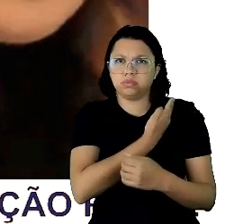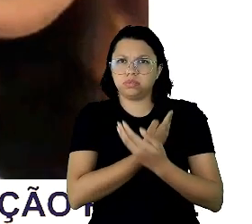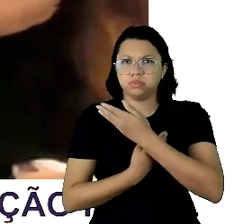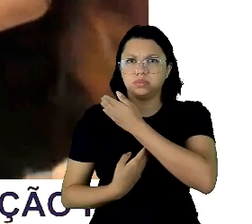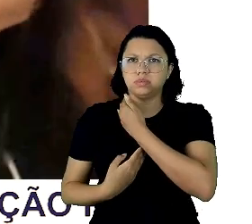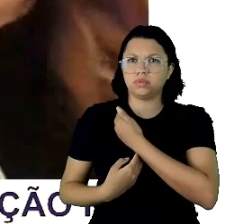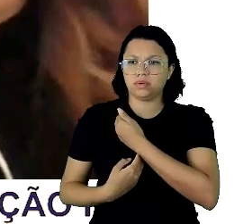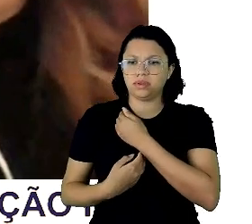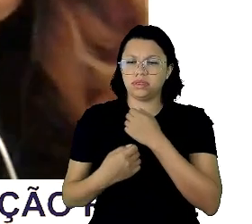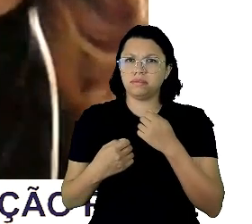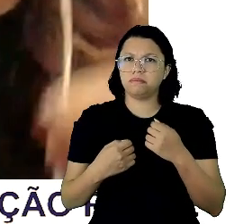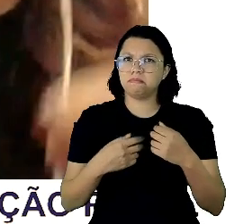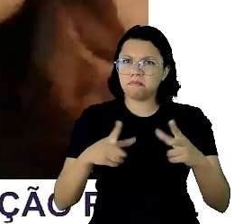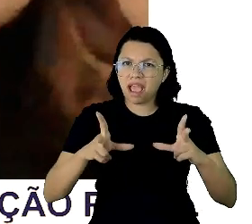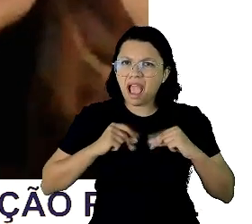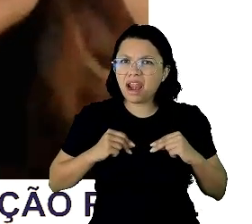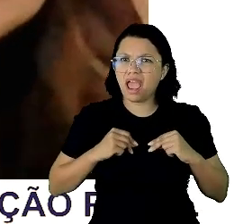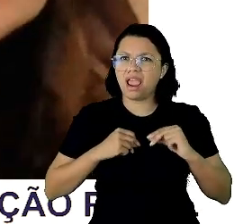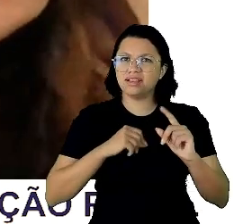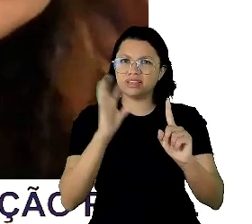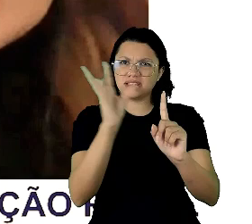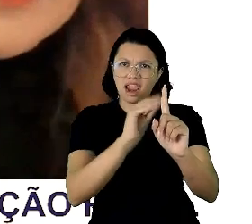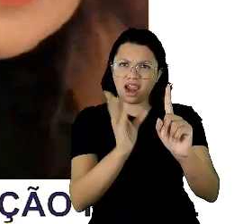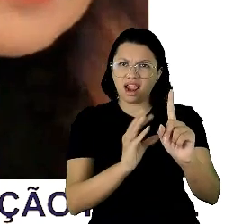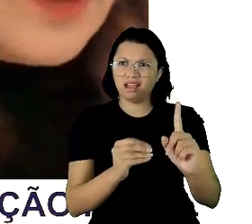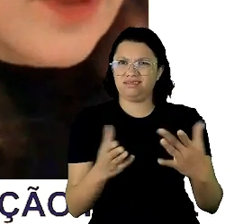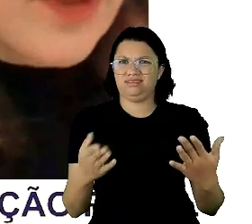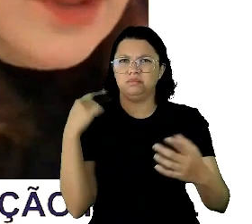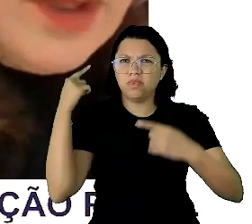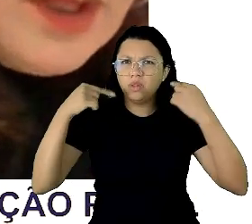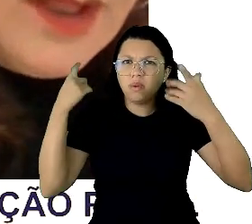Brasil, sabe? Uma loucura isso. Não dá.